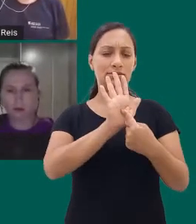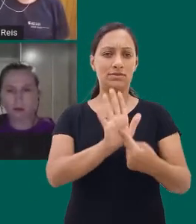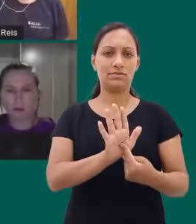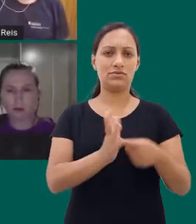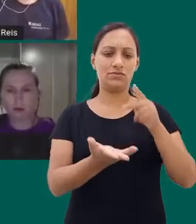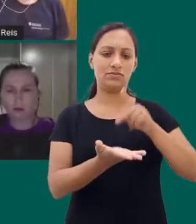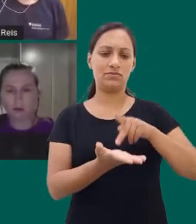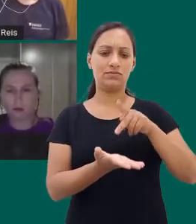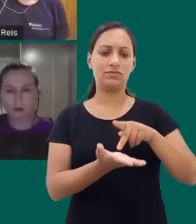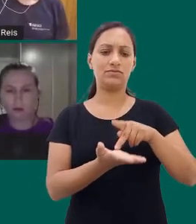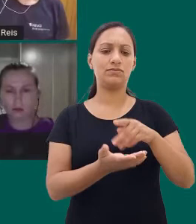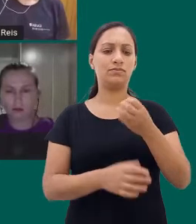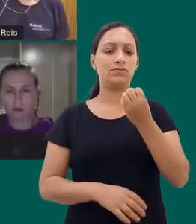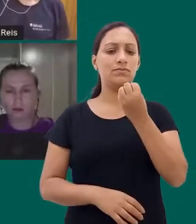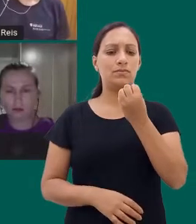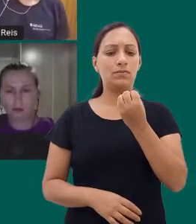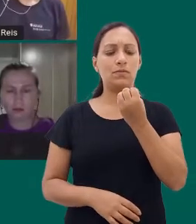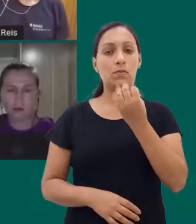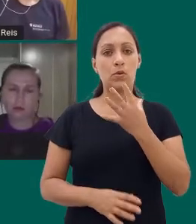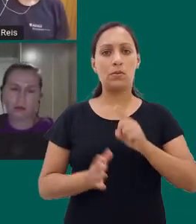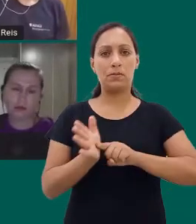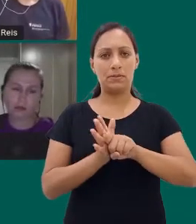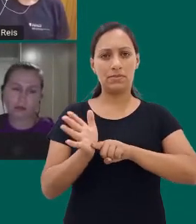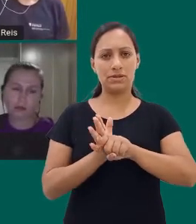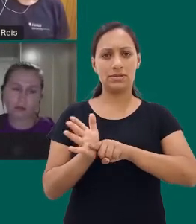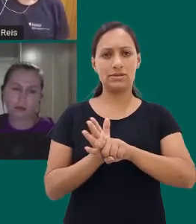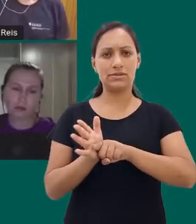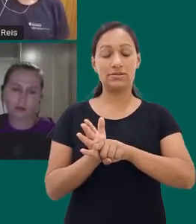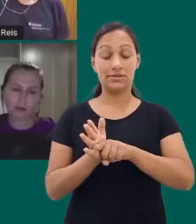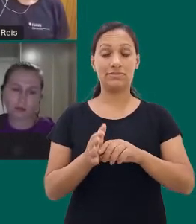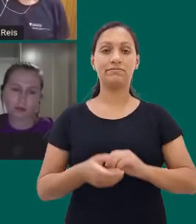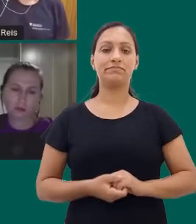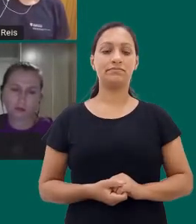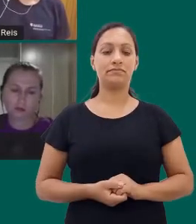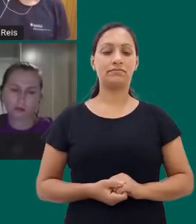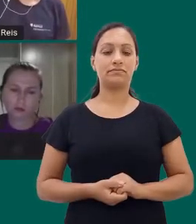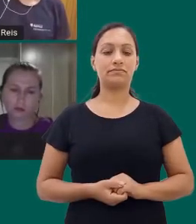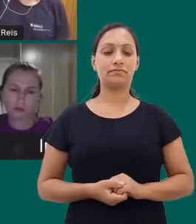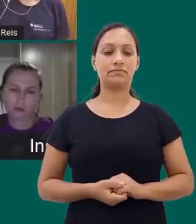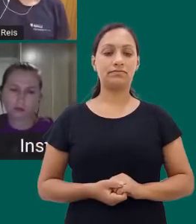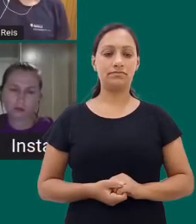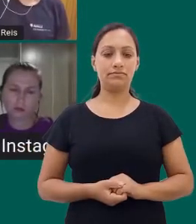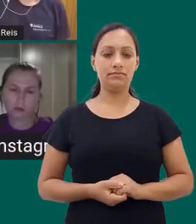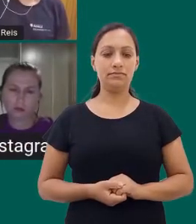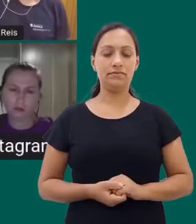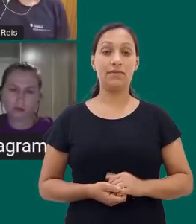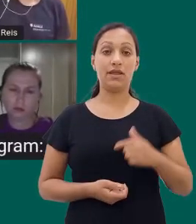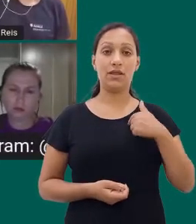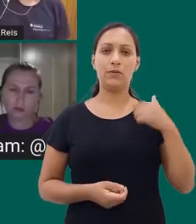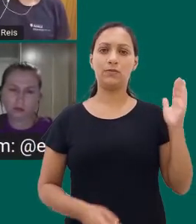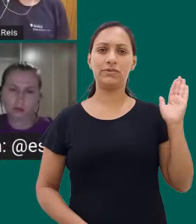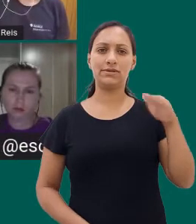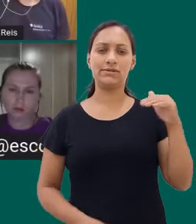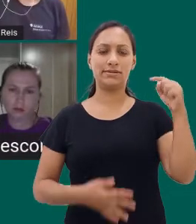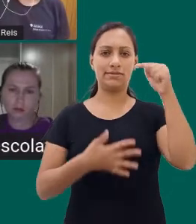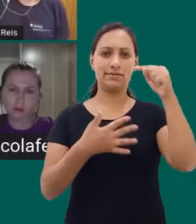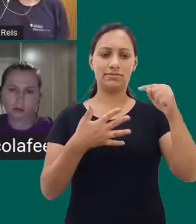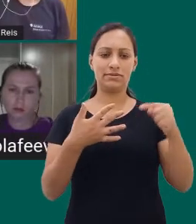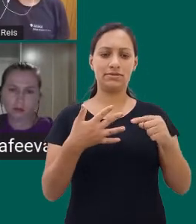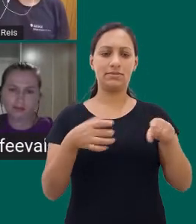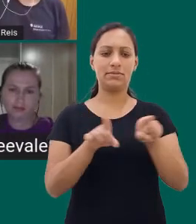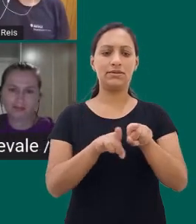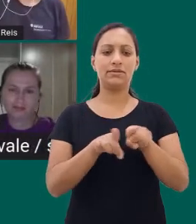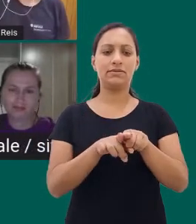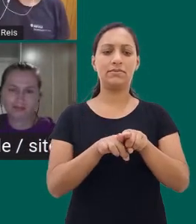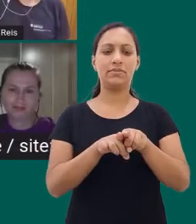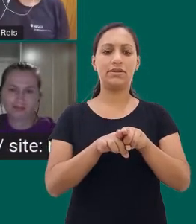realmente uma boa pesquisa no fim das contas, né? Eu vou trazer alguns elementos aí também para deixar